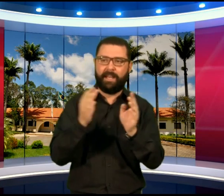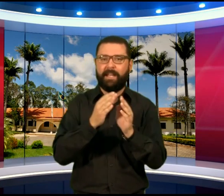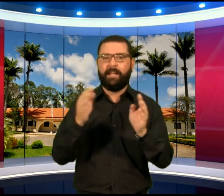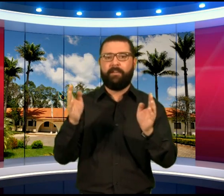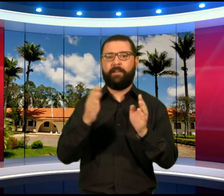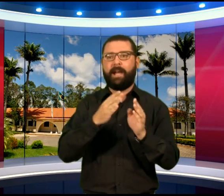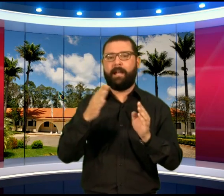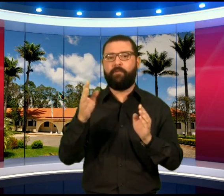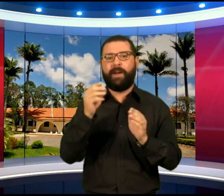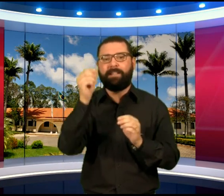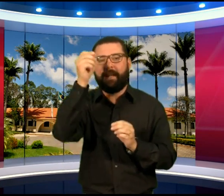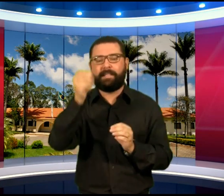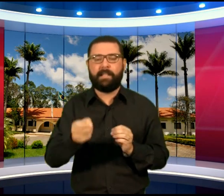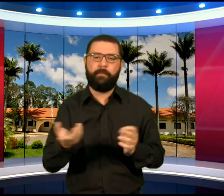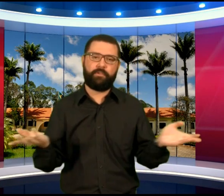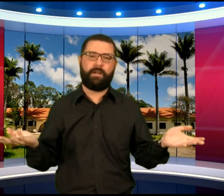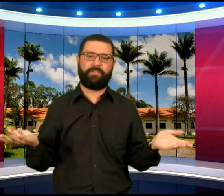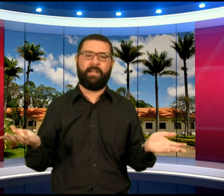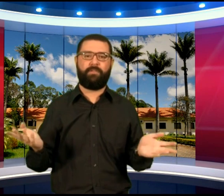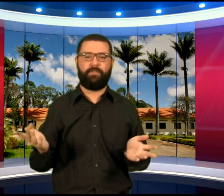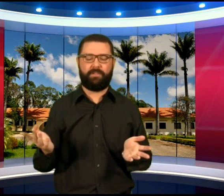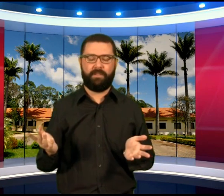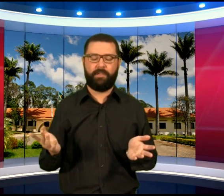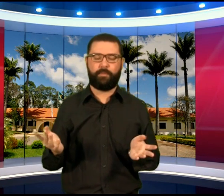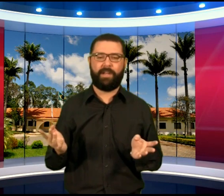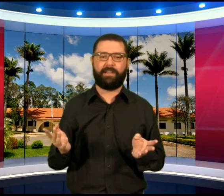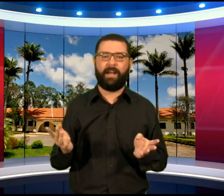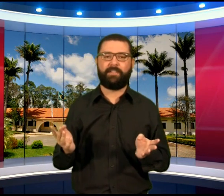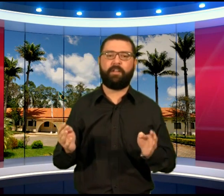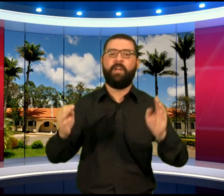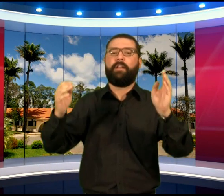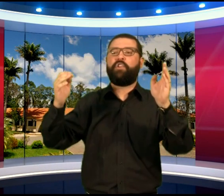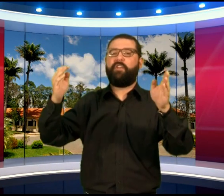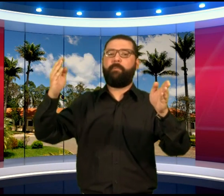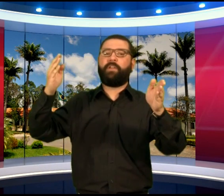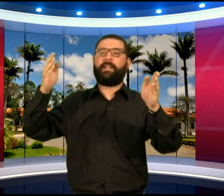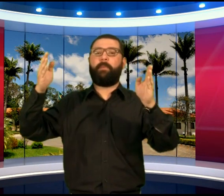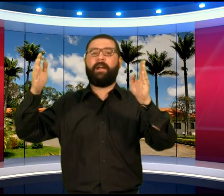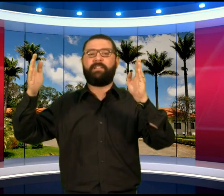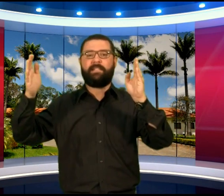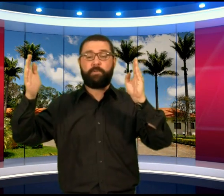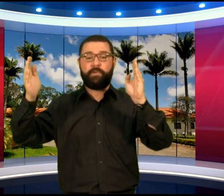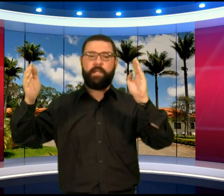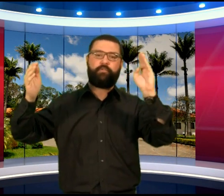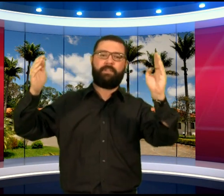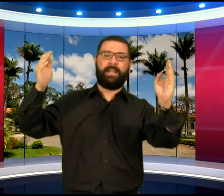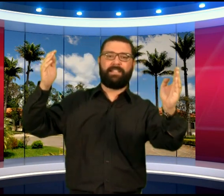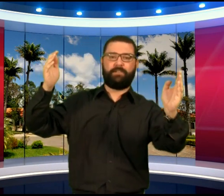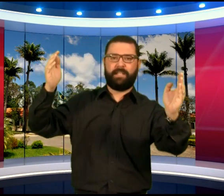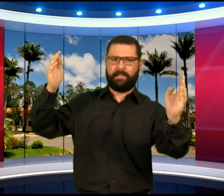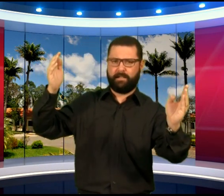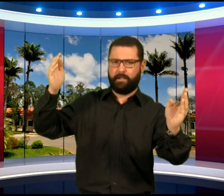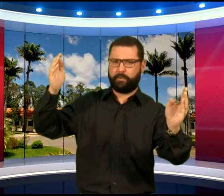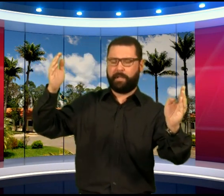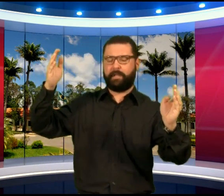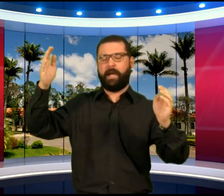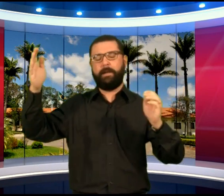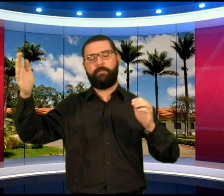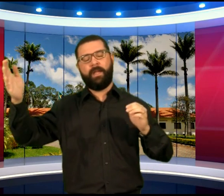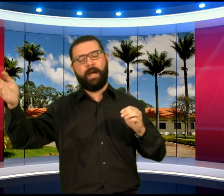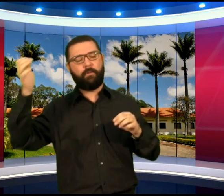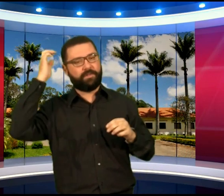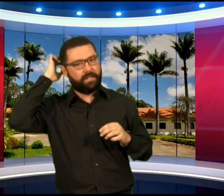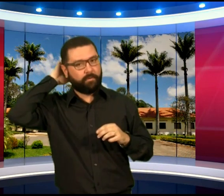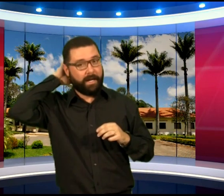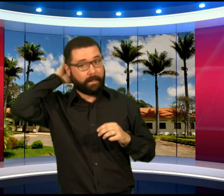geralmente você vai não vai ter exatamente 400 litros por hectare, certo? Então você vai poder trabalhar com esses 10%, de 360 litros por